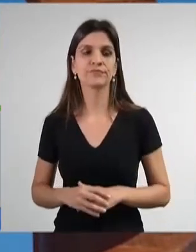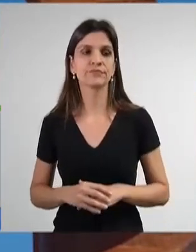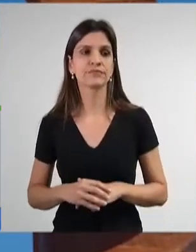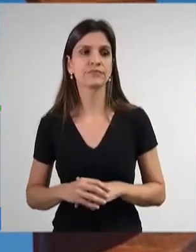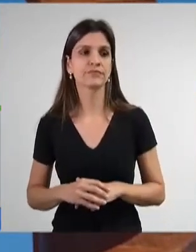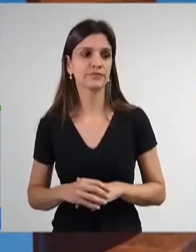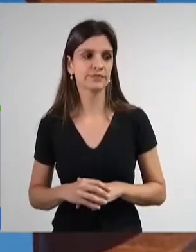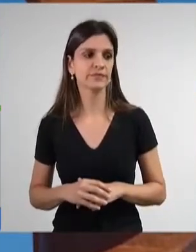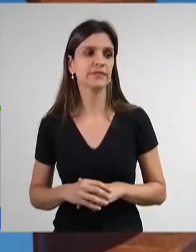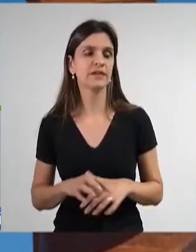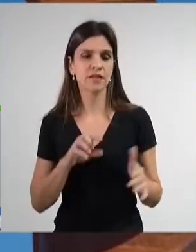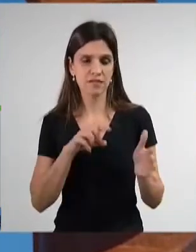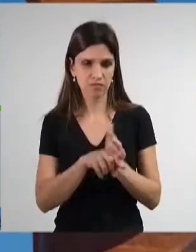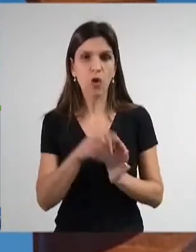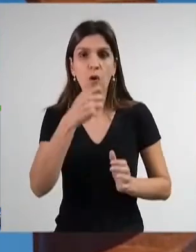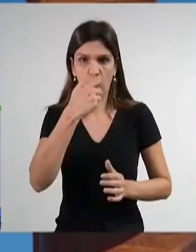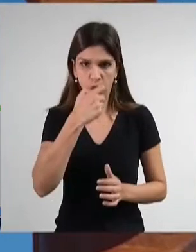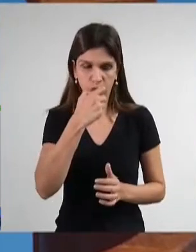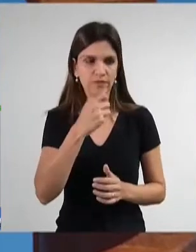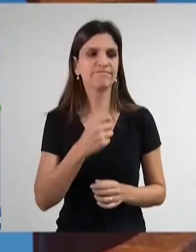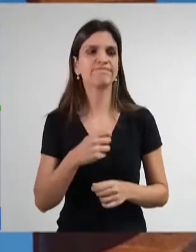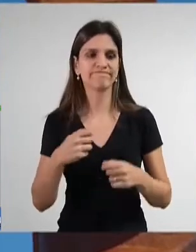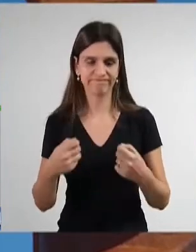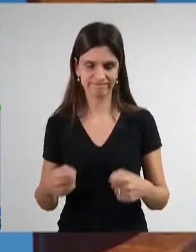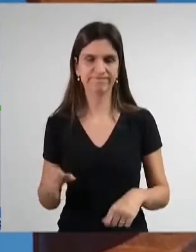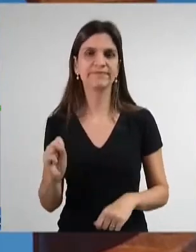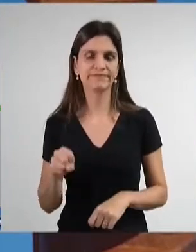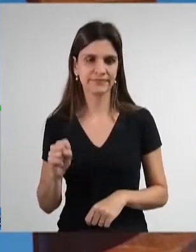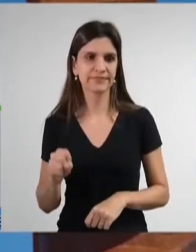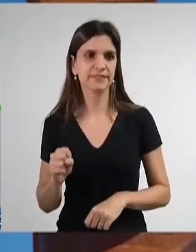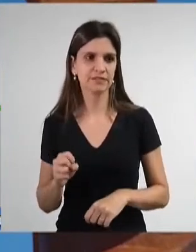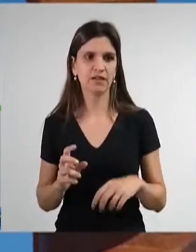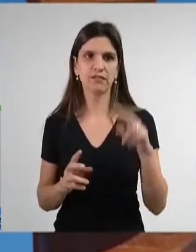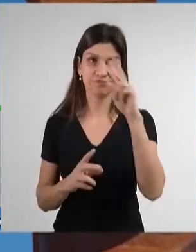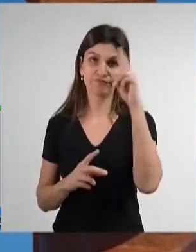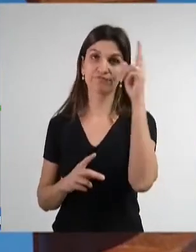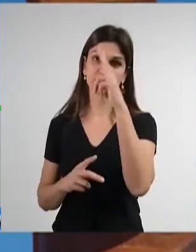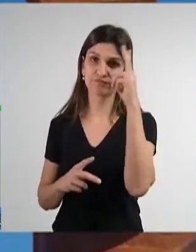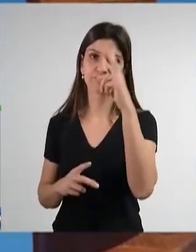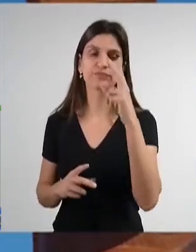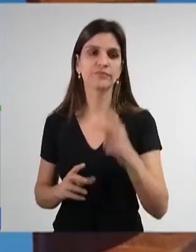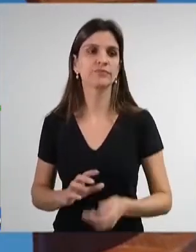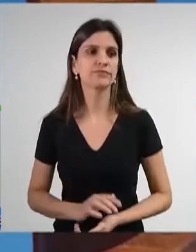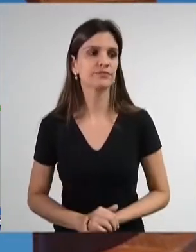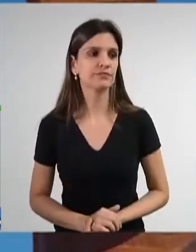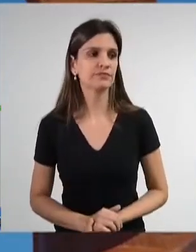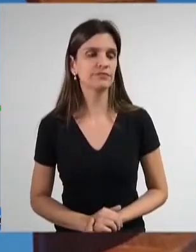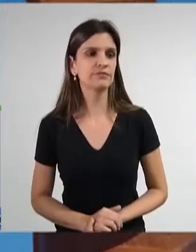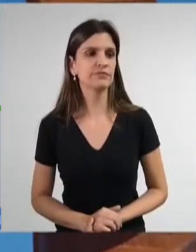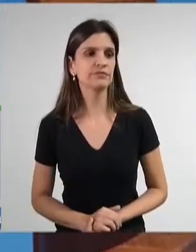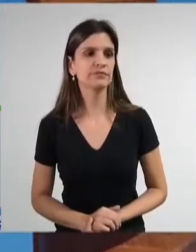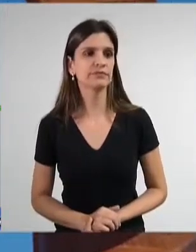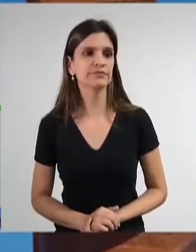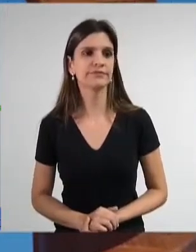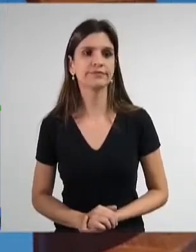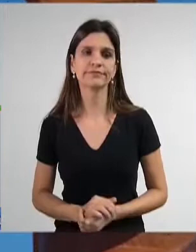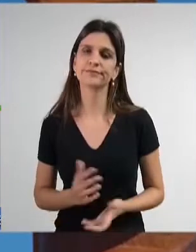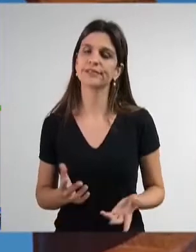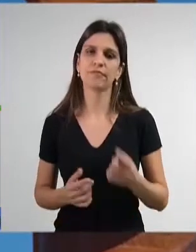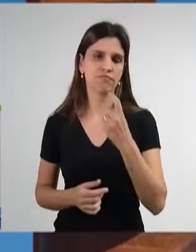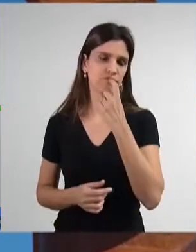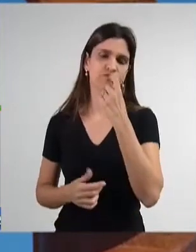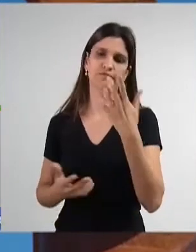bafômetro, constatou-se realmente que ele estava bêbado e que disse que tinha acabado de sair de